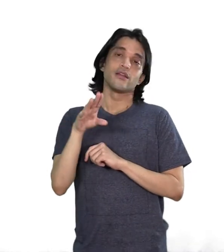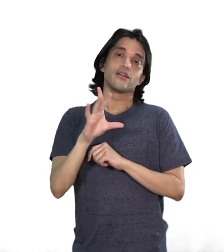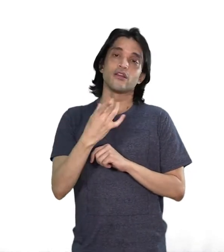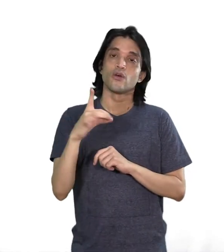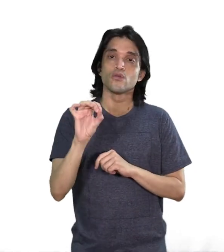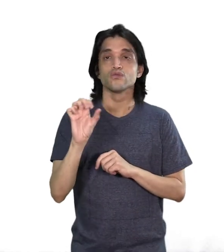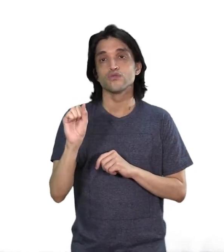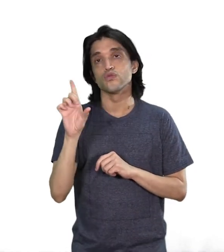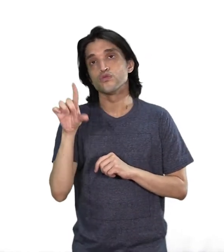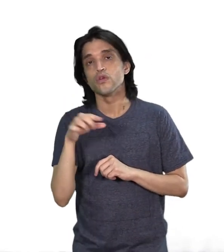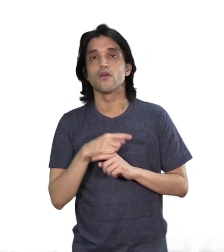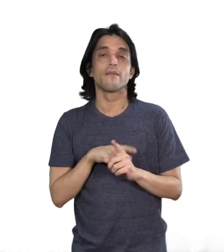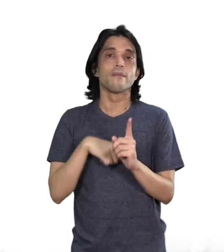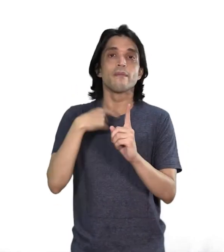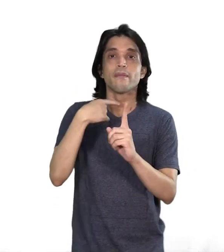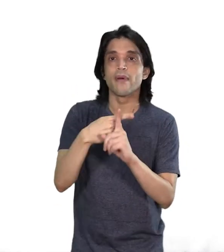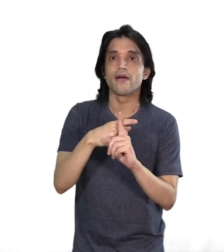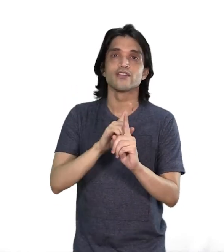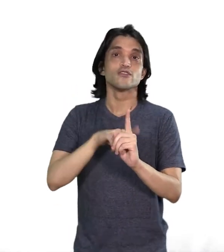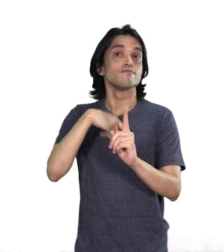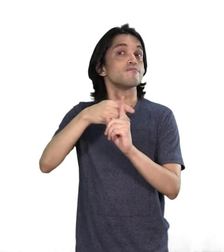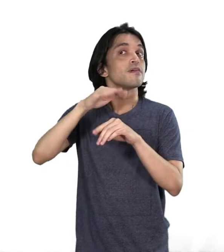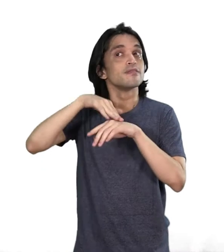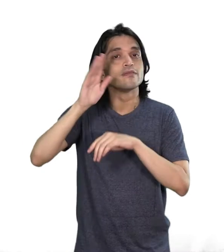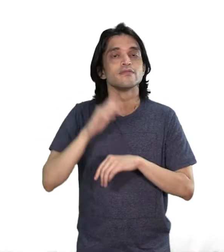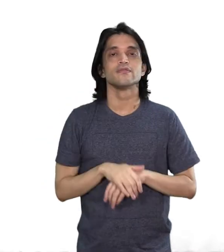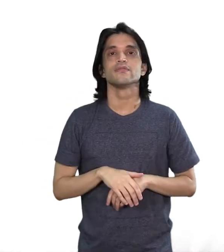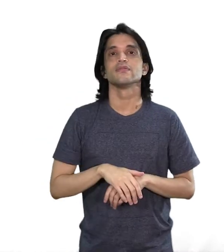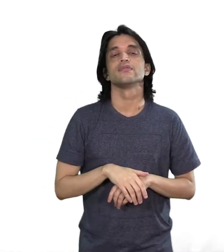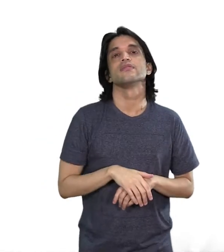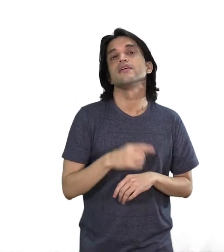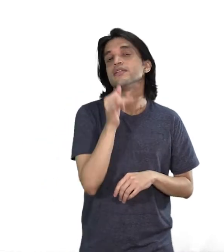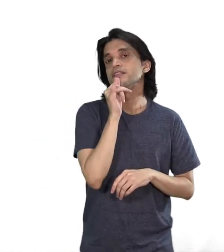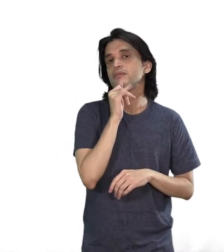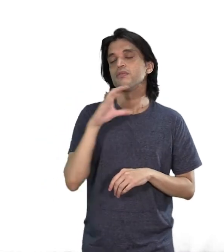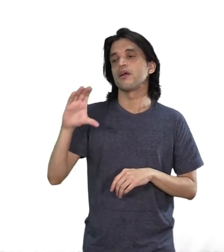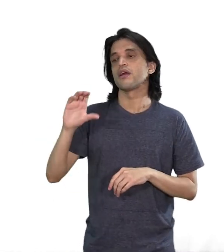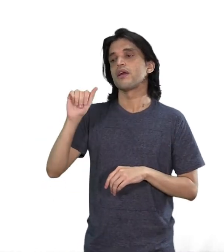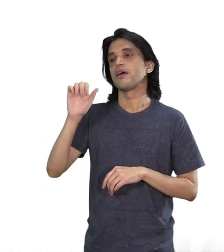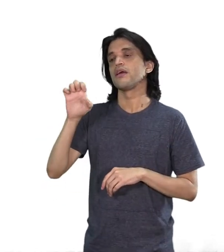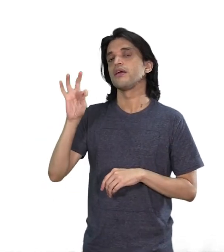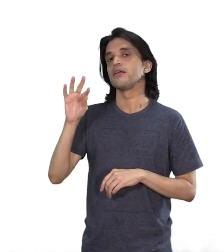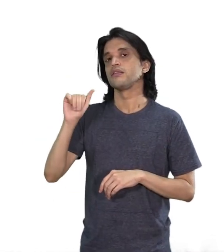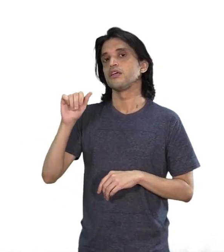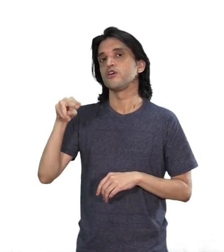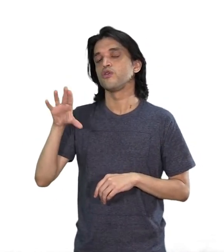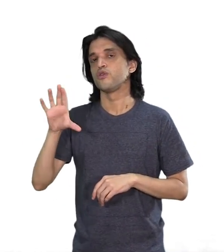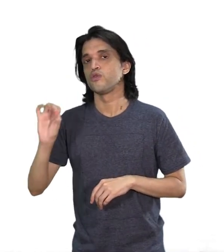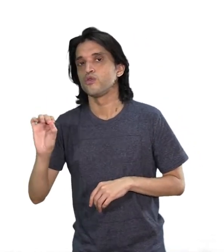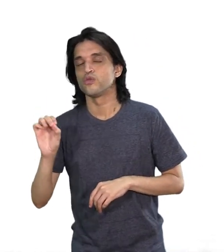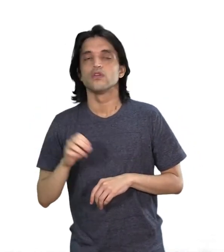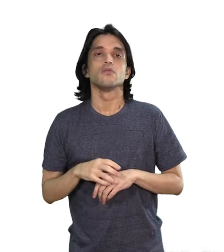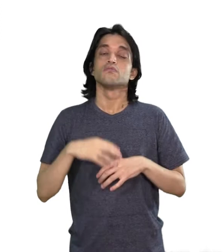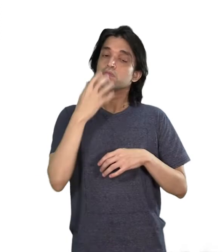também, mais ainda. Caetano Veloso canta e compõe muito bem. Ele não